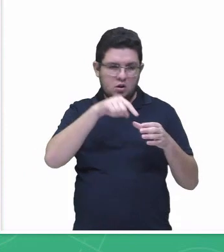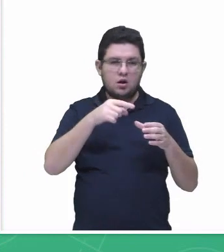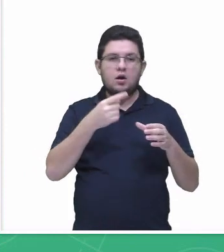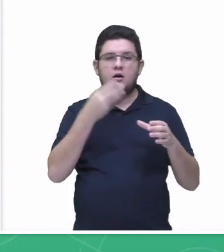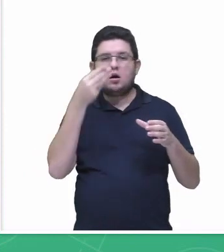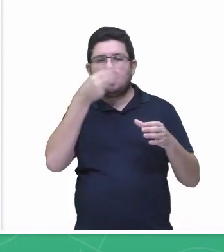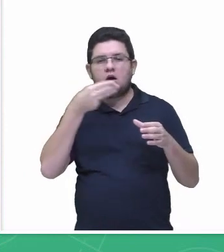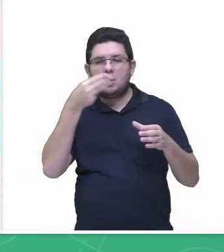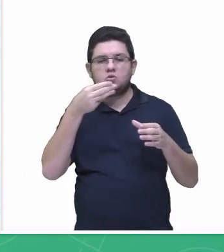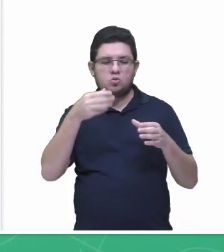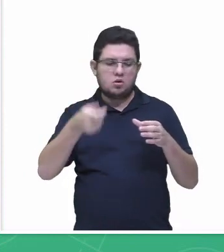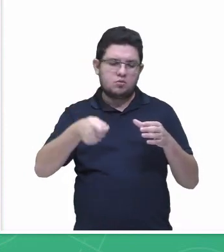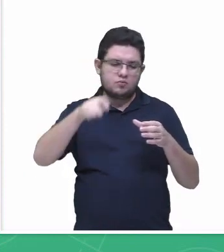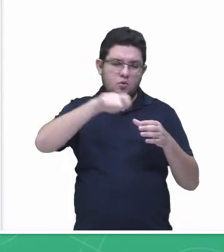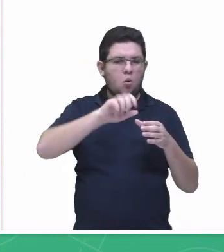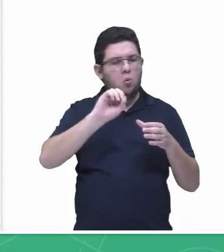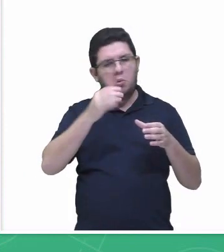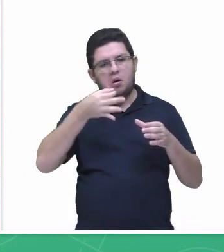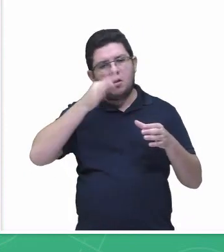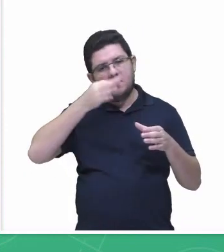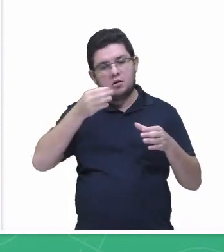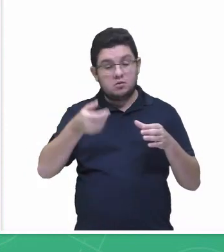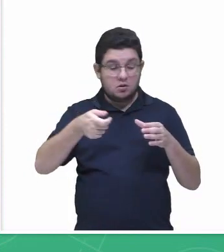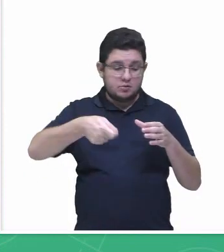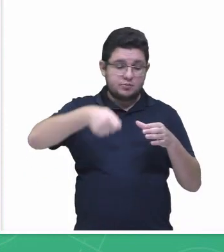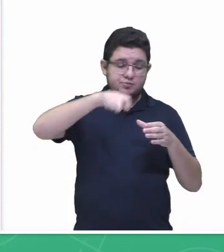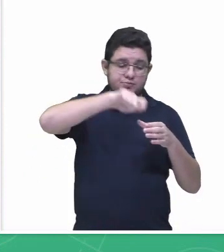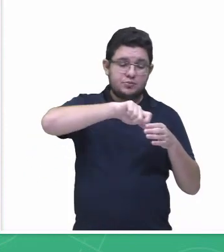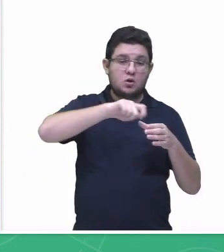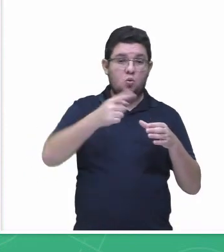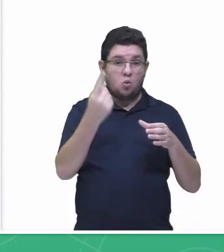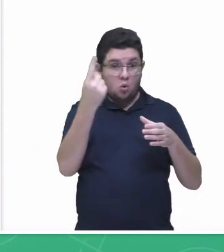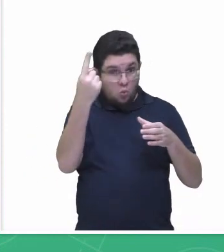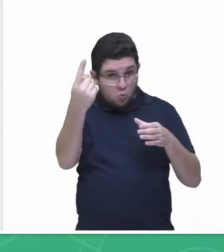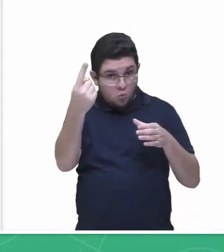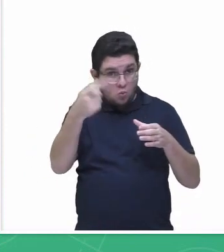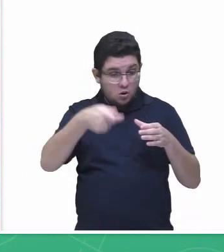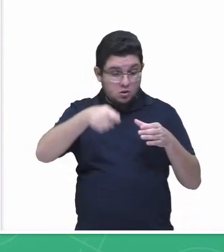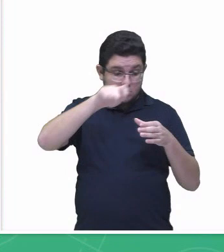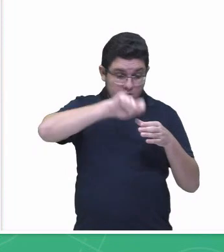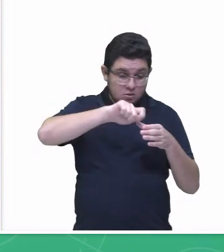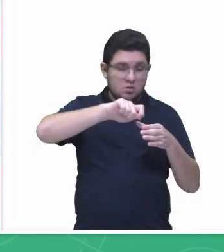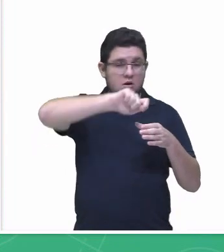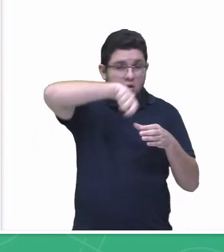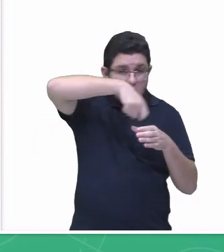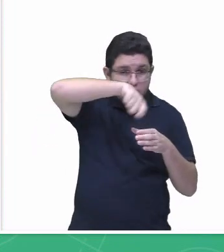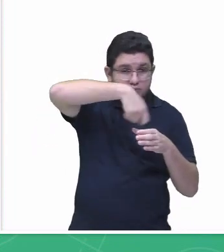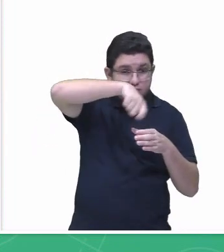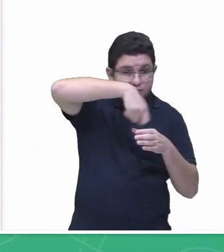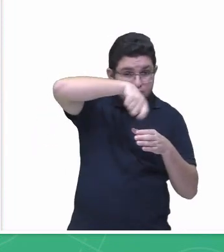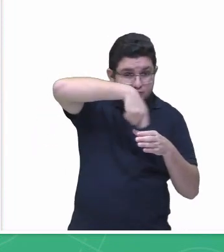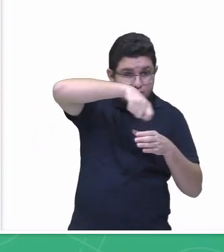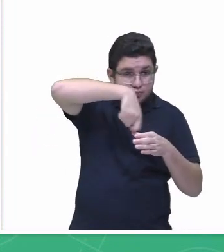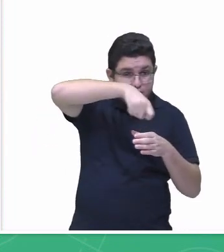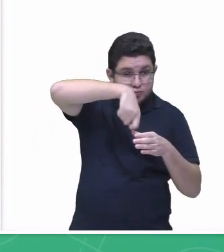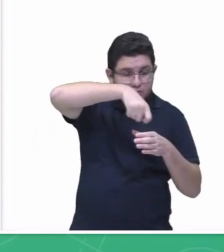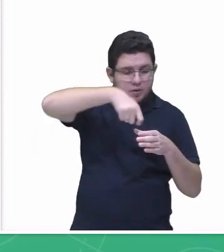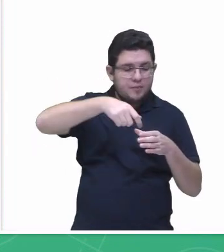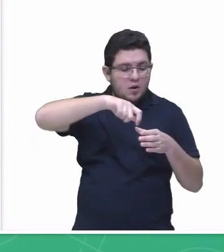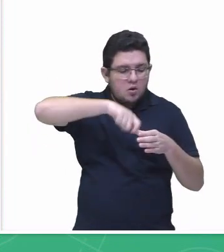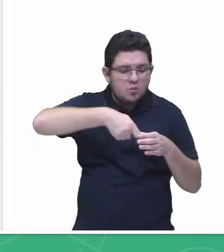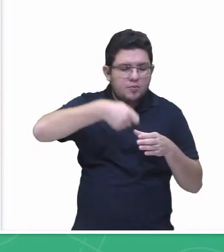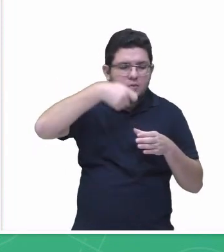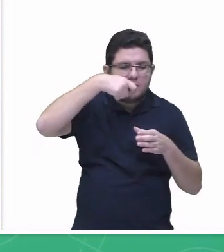seu cafezinho, vai lá, coloca uma colherzinha de açúcar, mexe bem, e aí você prova, acha que